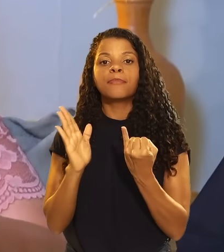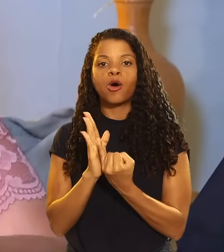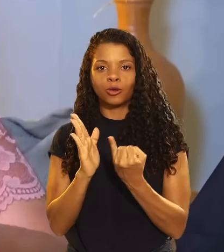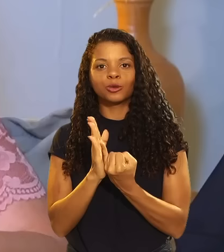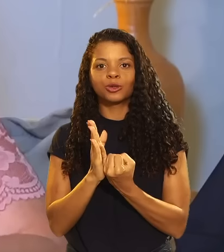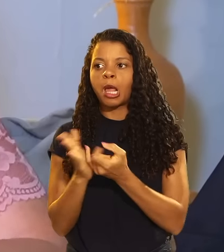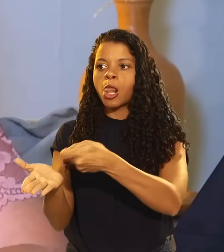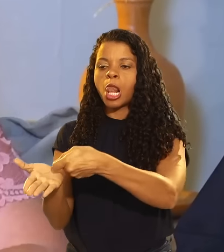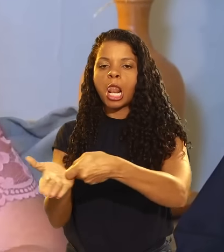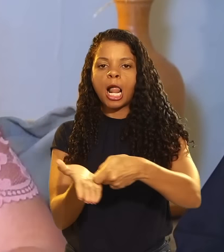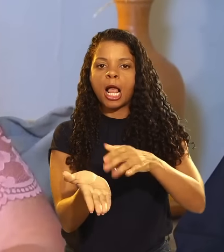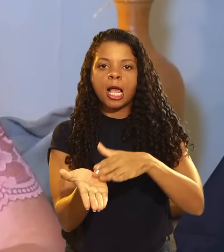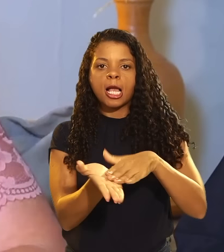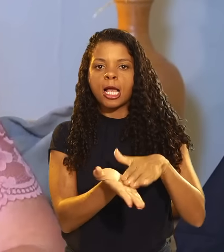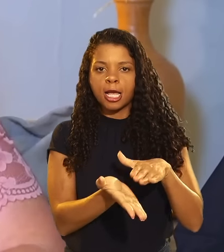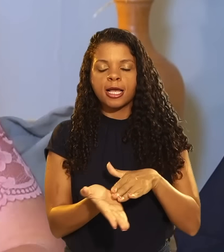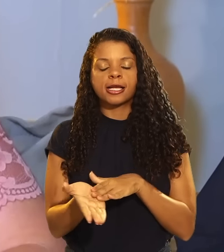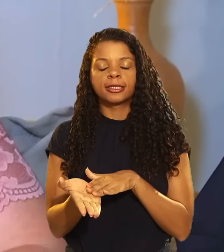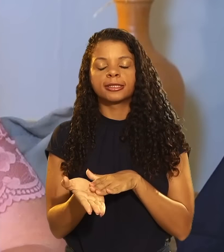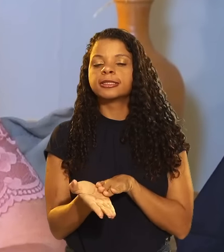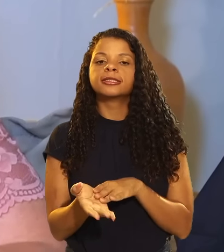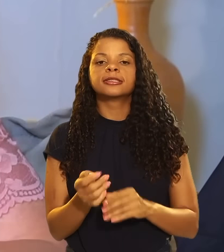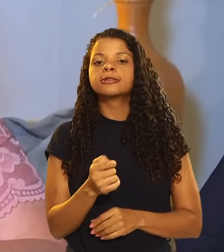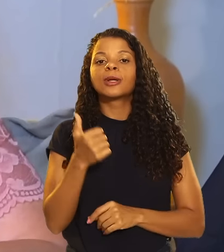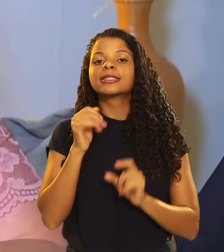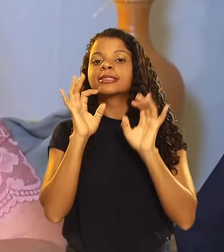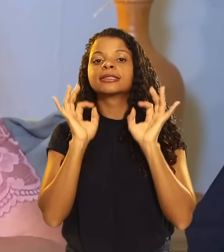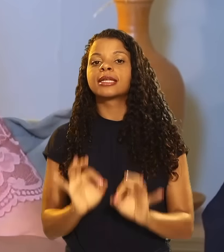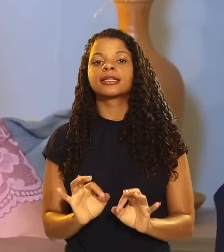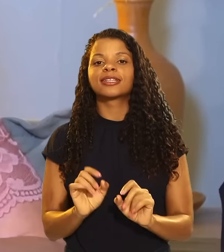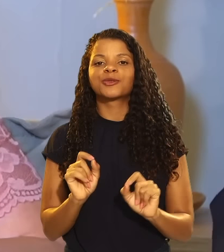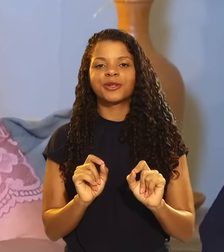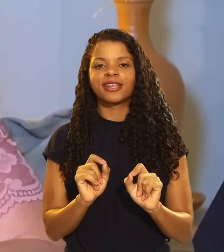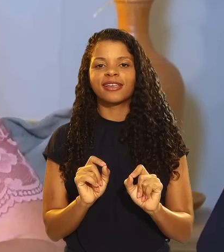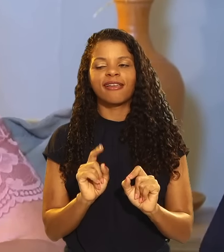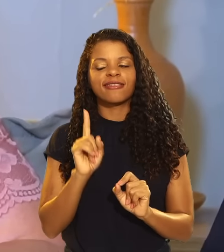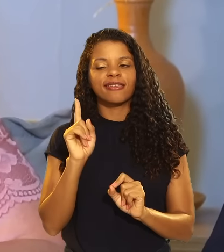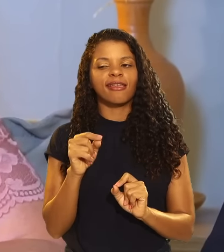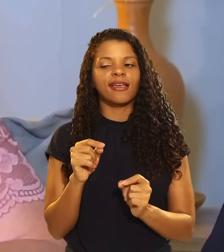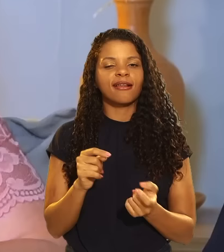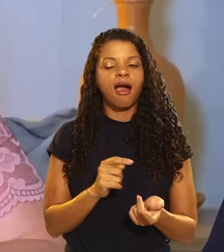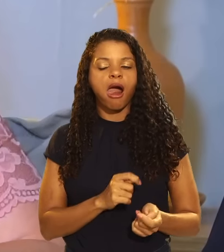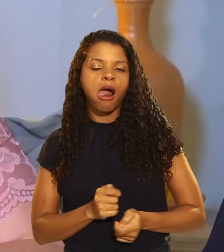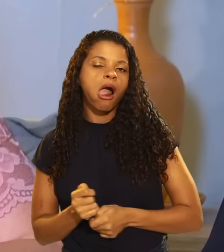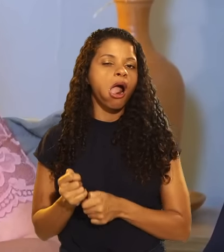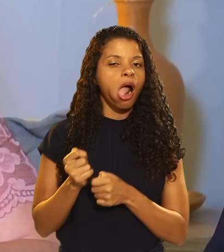uma certeza, assim, de que eles não eram muito justos nas suas cobranças. Eles